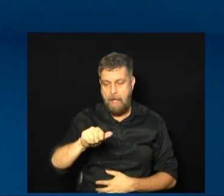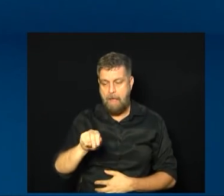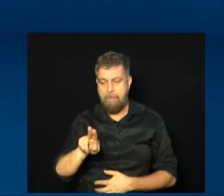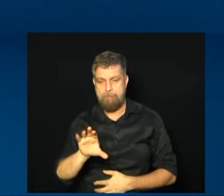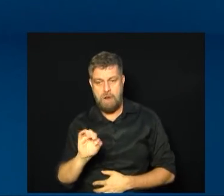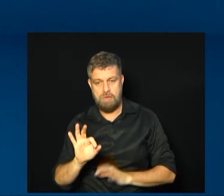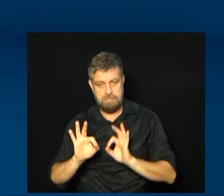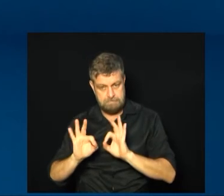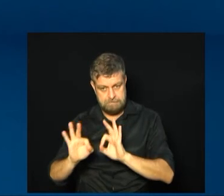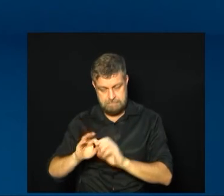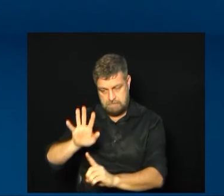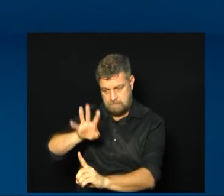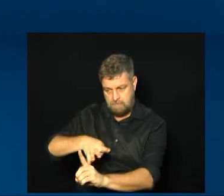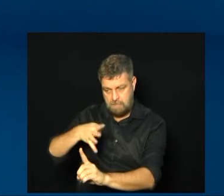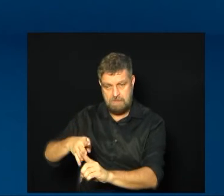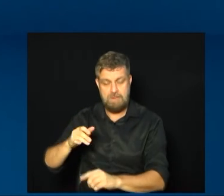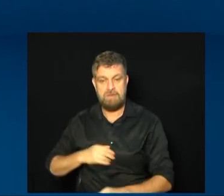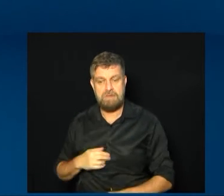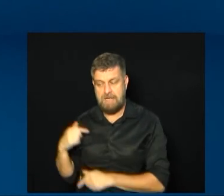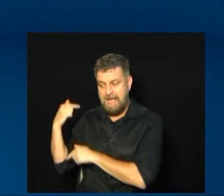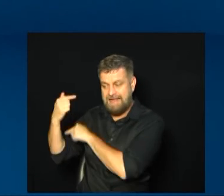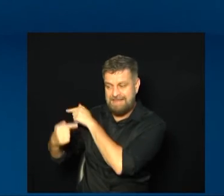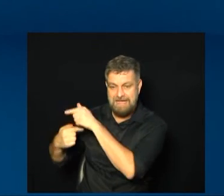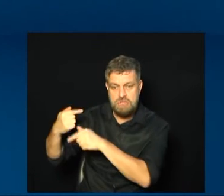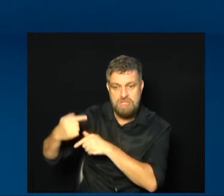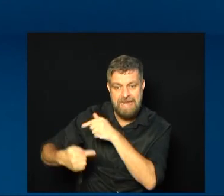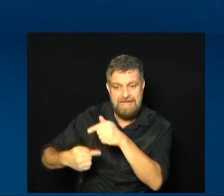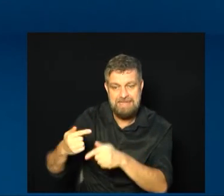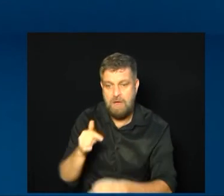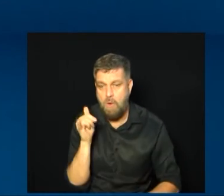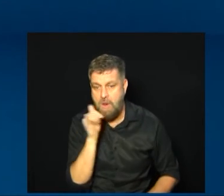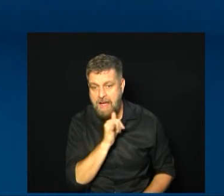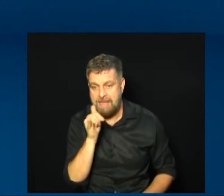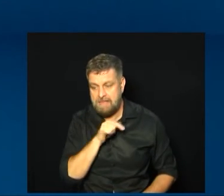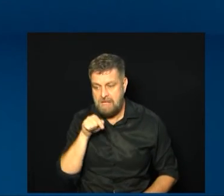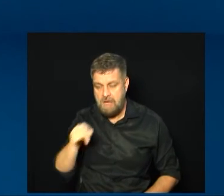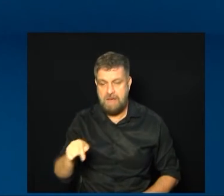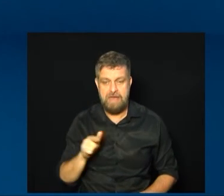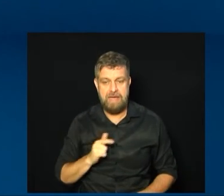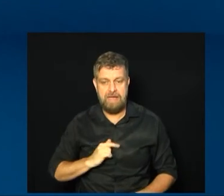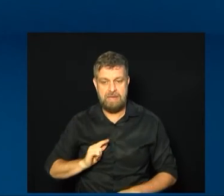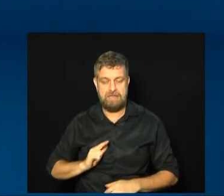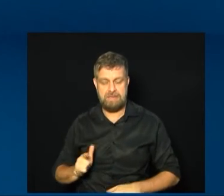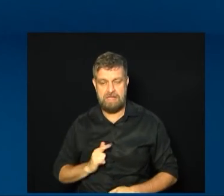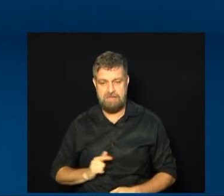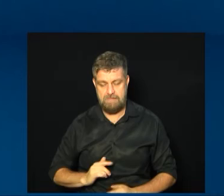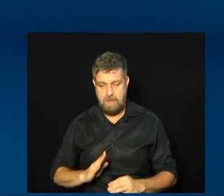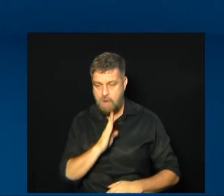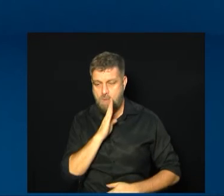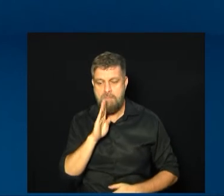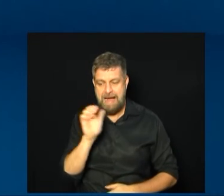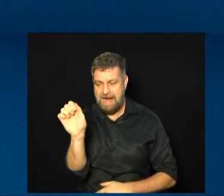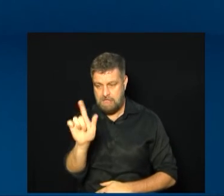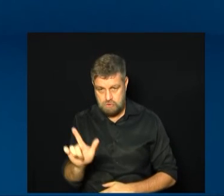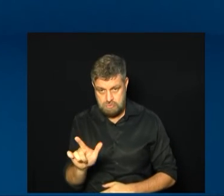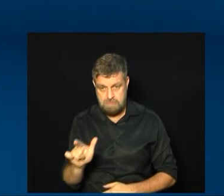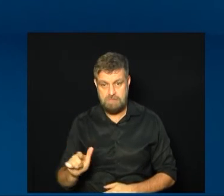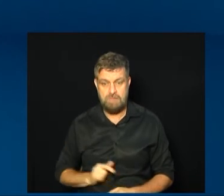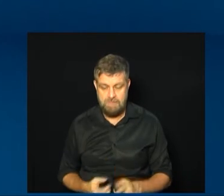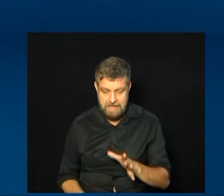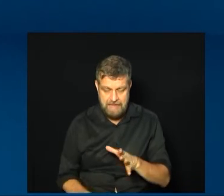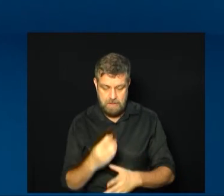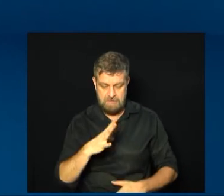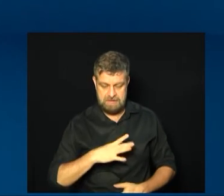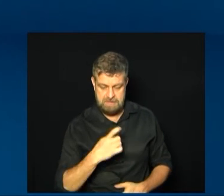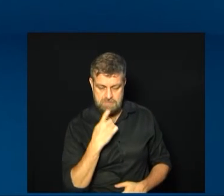O homenageado é descendente de imigrantes italianos, foi dono do tradicional Bar Azul e, recentemente, abriu na